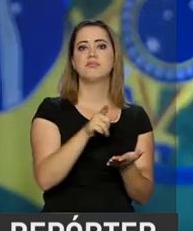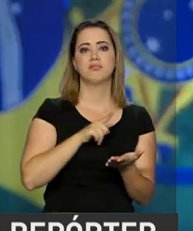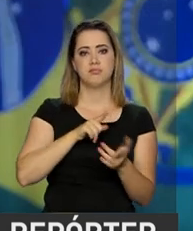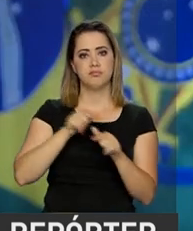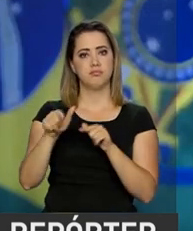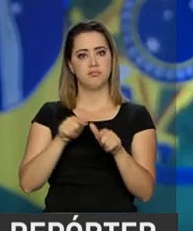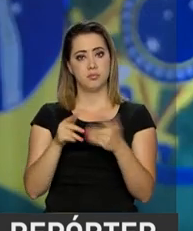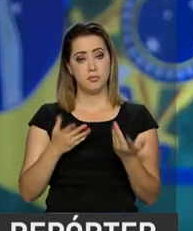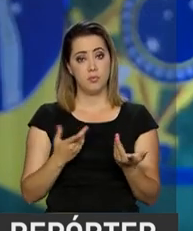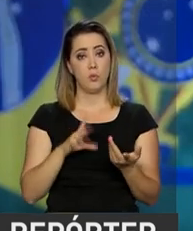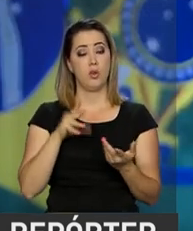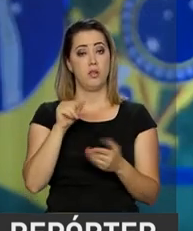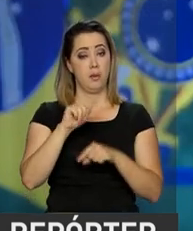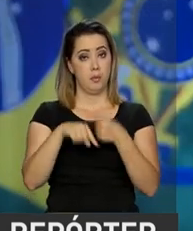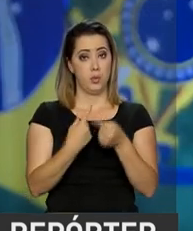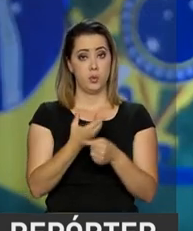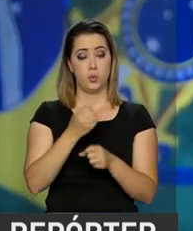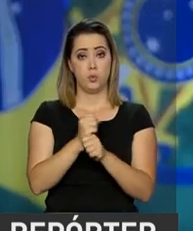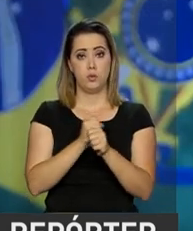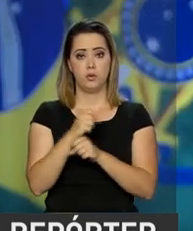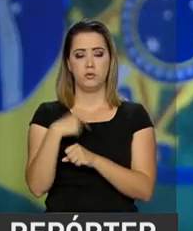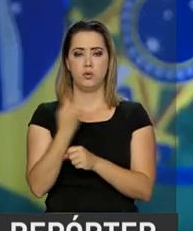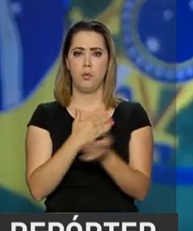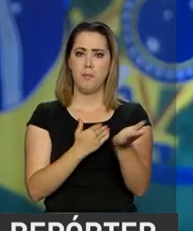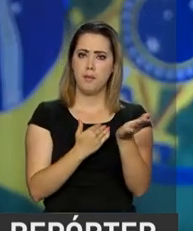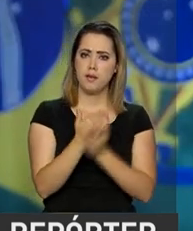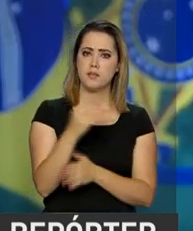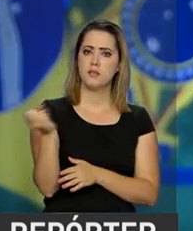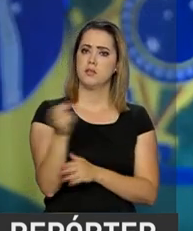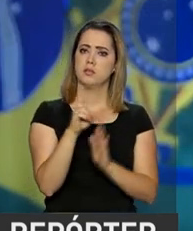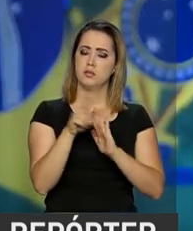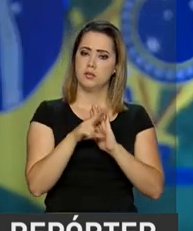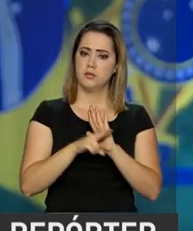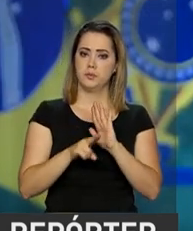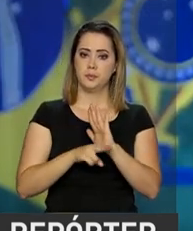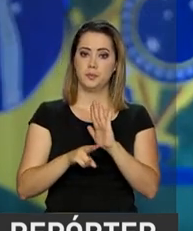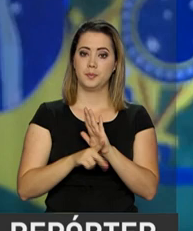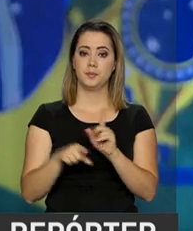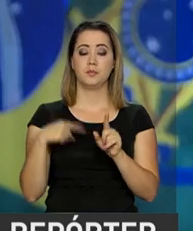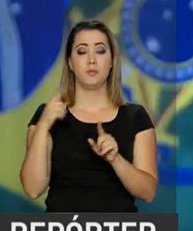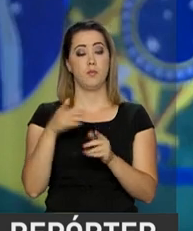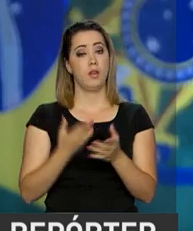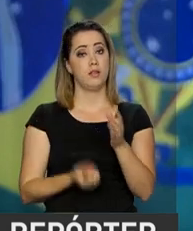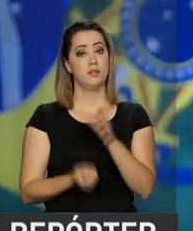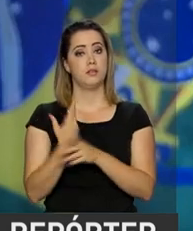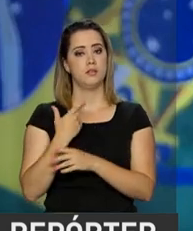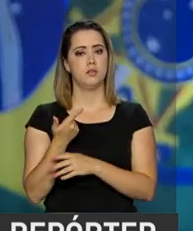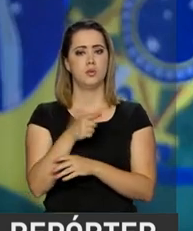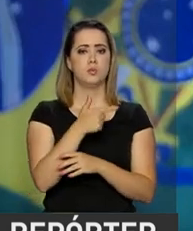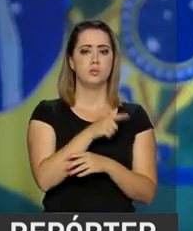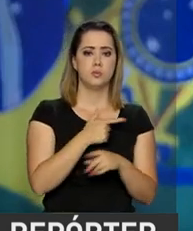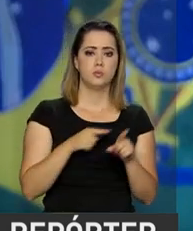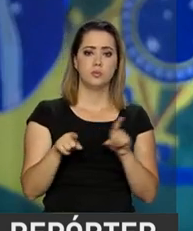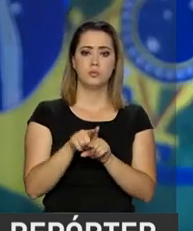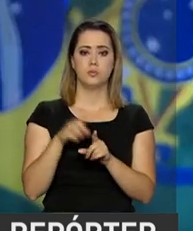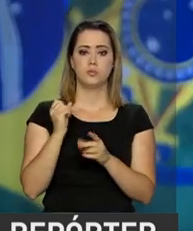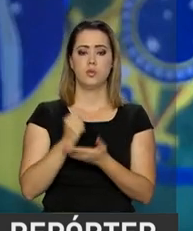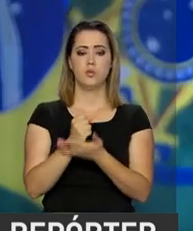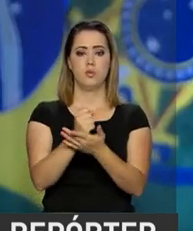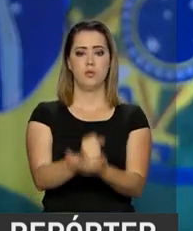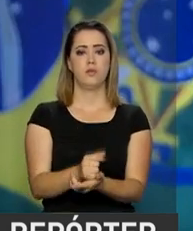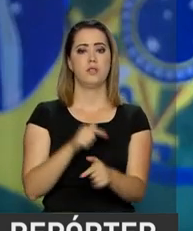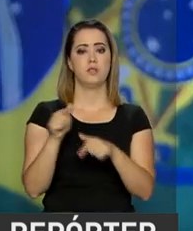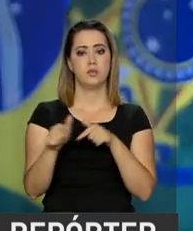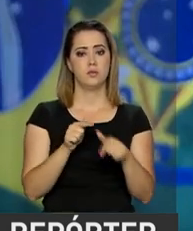ano com a entrada em vigor das novas regras da modernização trabalhista surgirão mais e mais ofertas